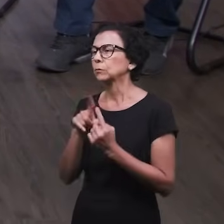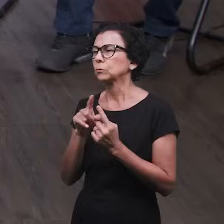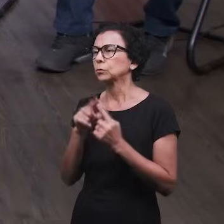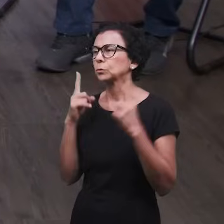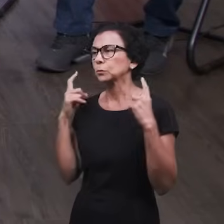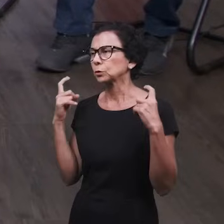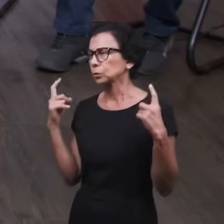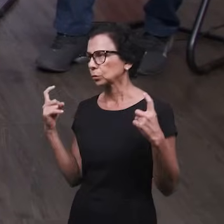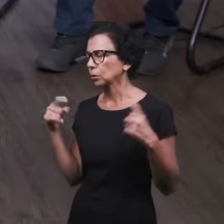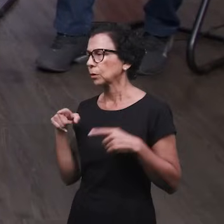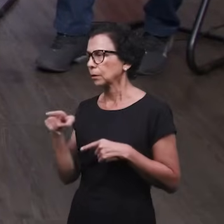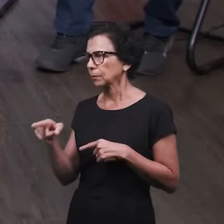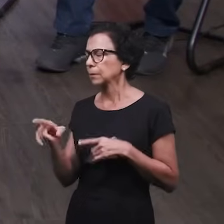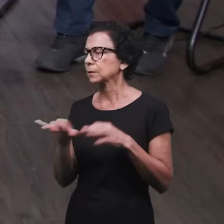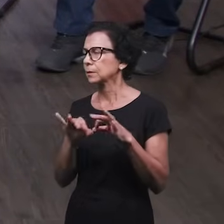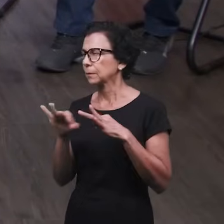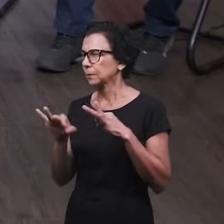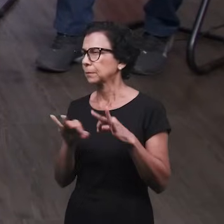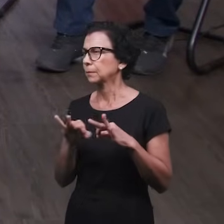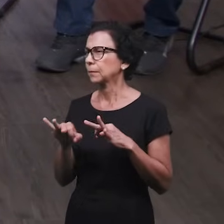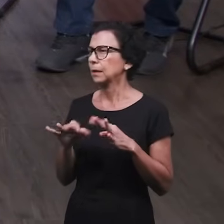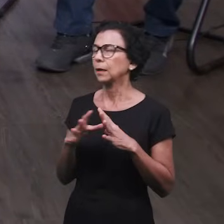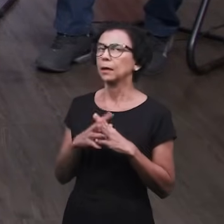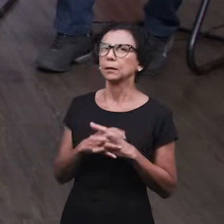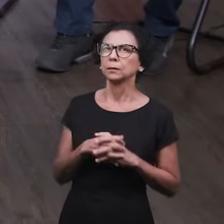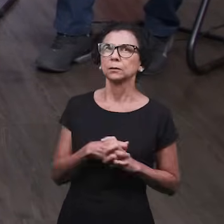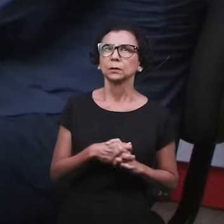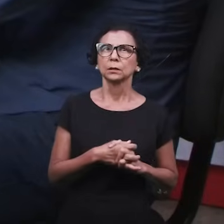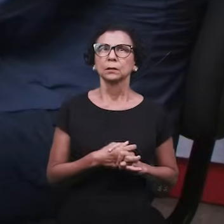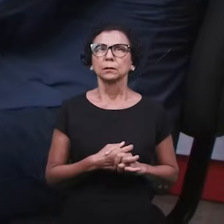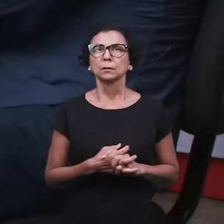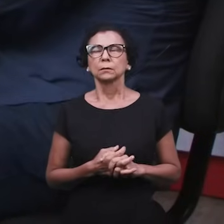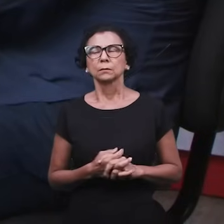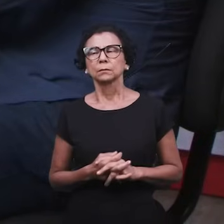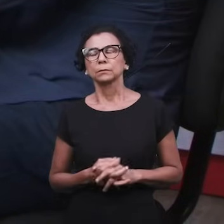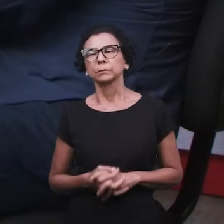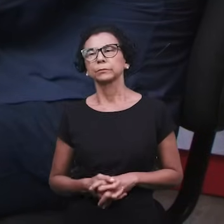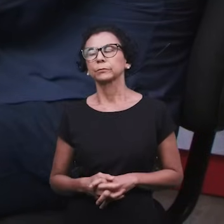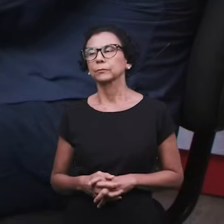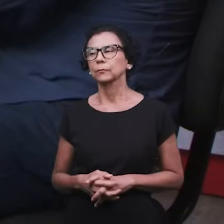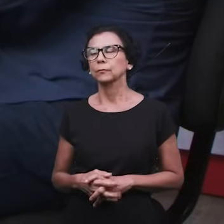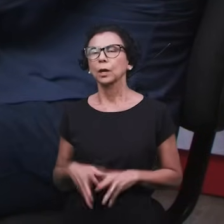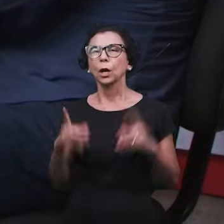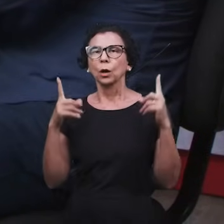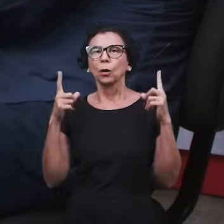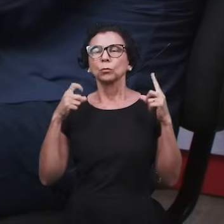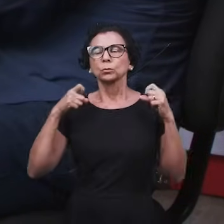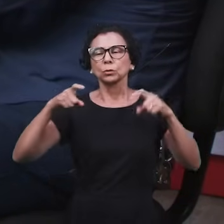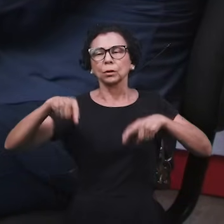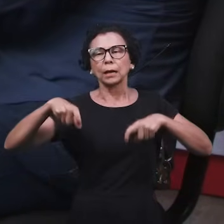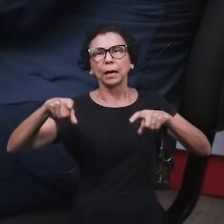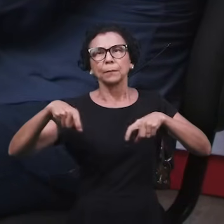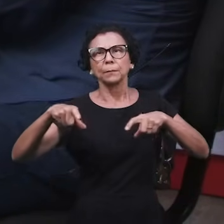ele quer tocar um louvor mais voltado assim com som de sertanejo, um louvor voltado... É dessa forma que o senhor está dizendo ou